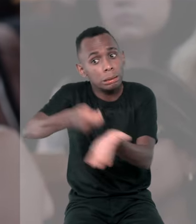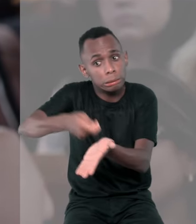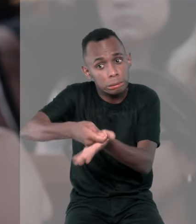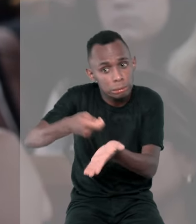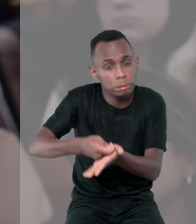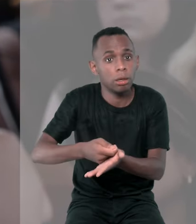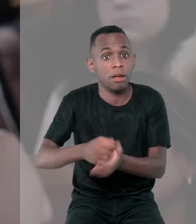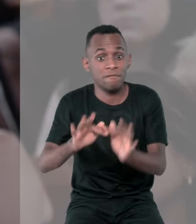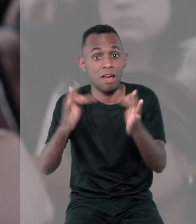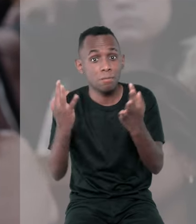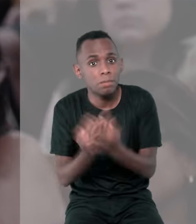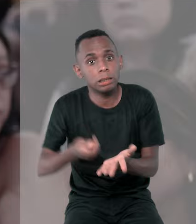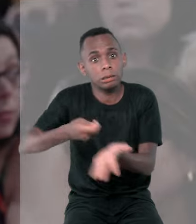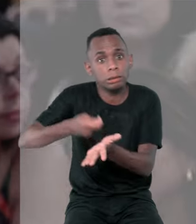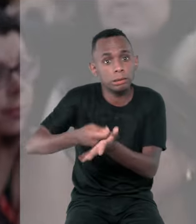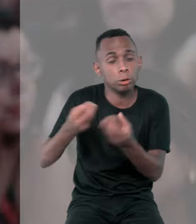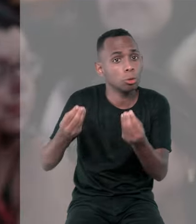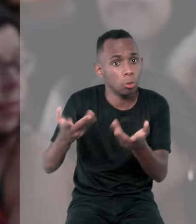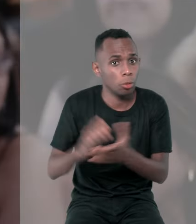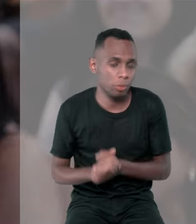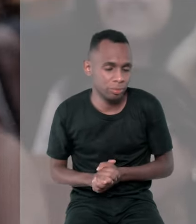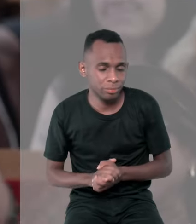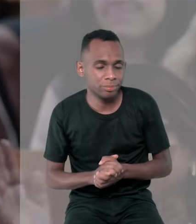com as famílias conservadoras?